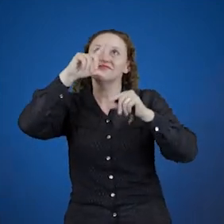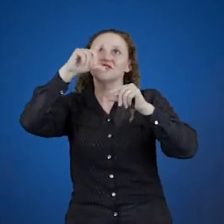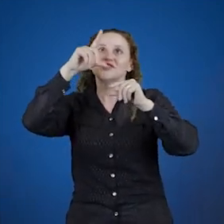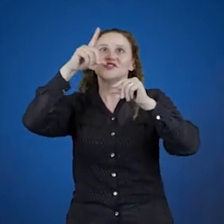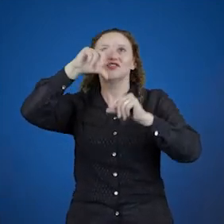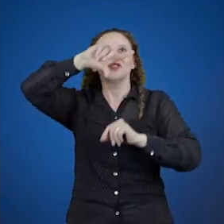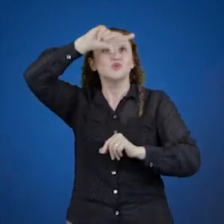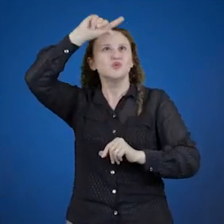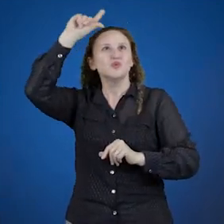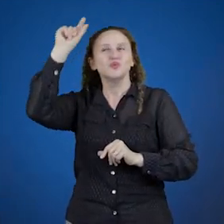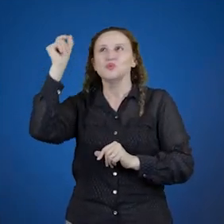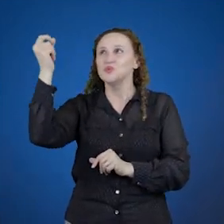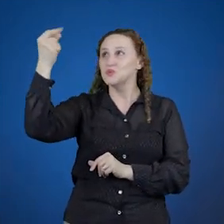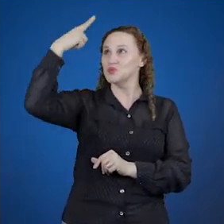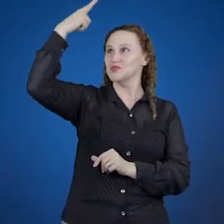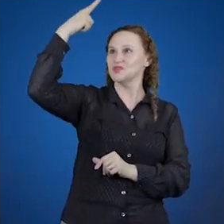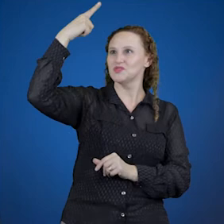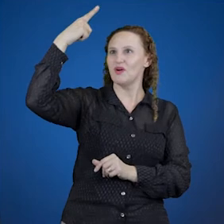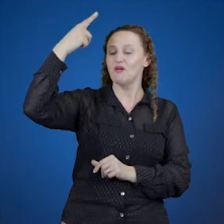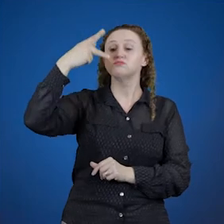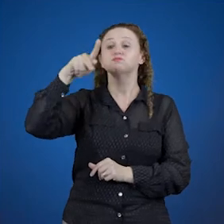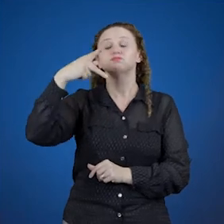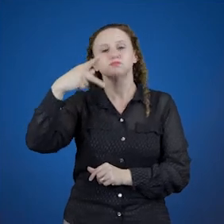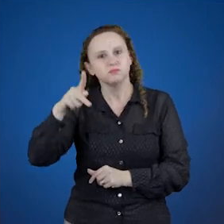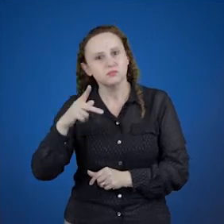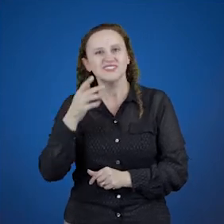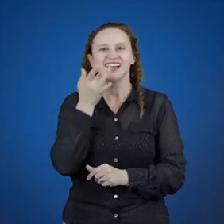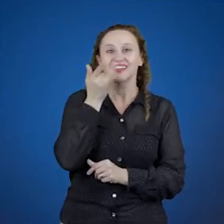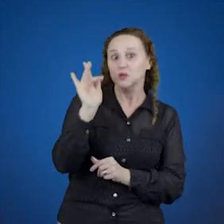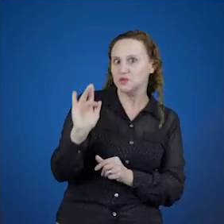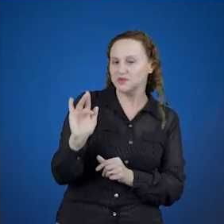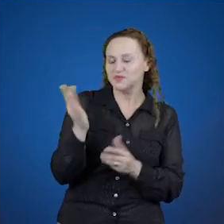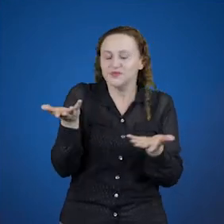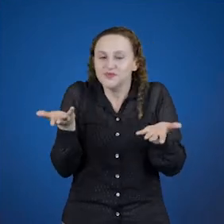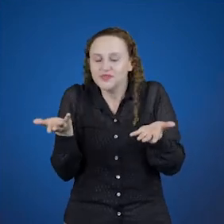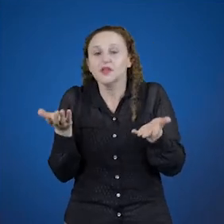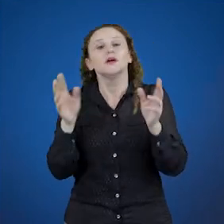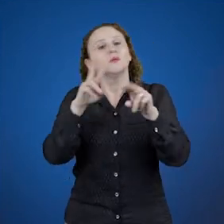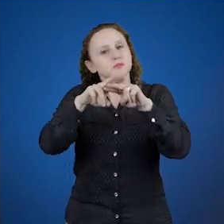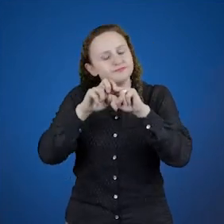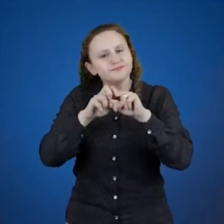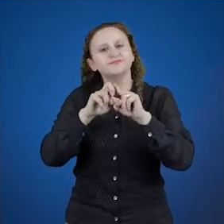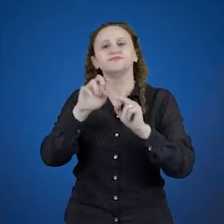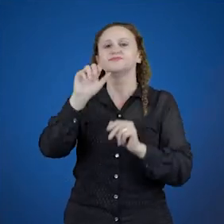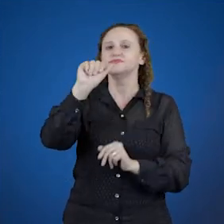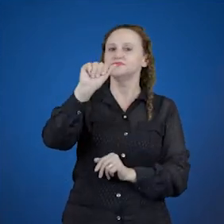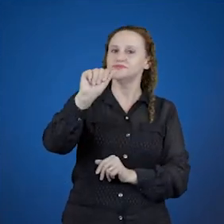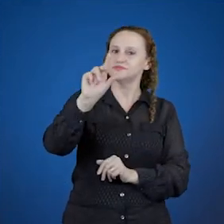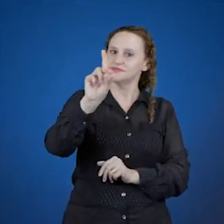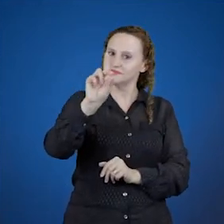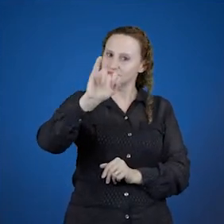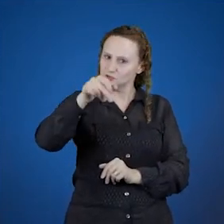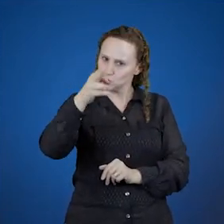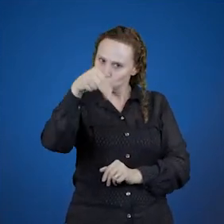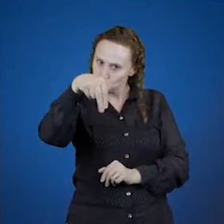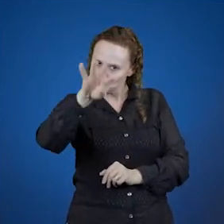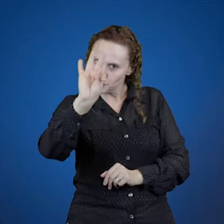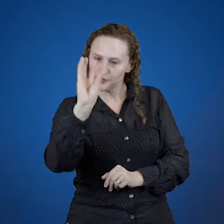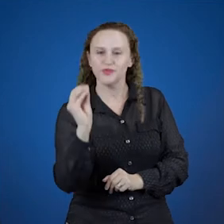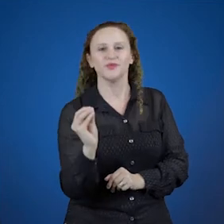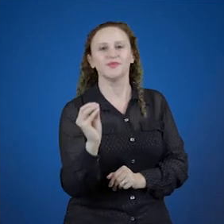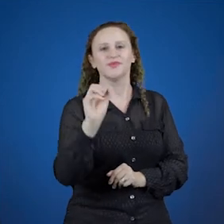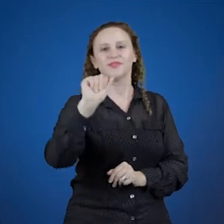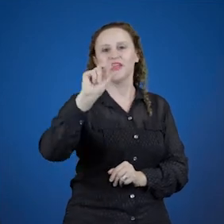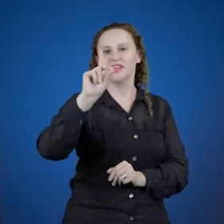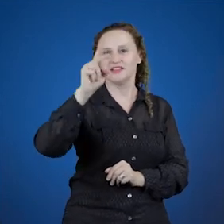o brilho do sol o Brilho do Ouro etc aqui Não Por isso eu digo adjunto adnominal restritivo porque ele